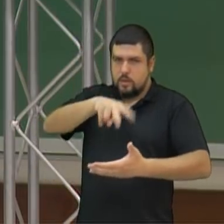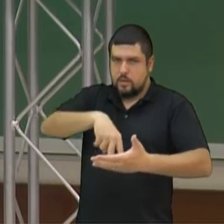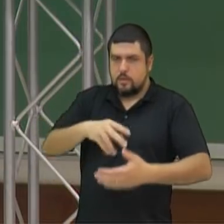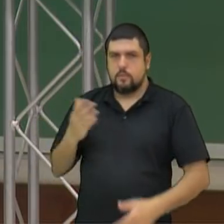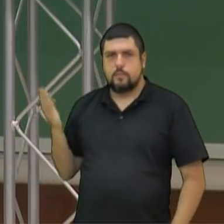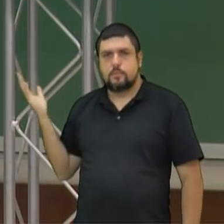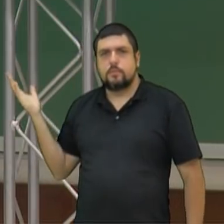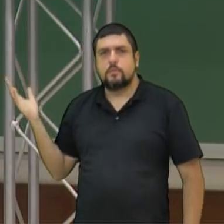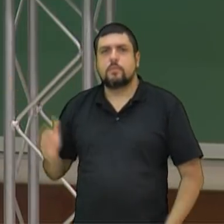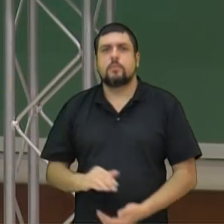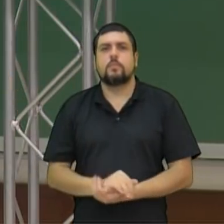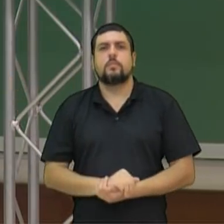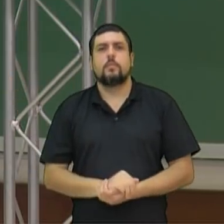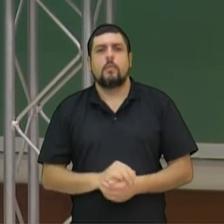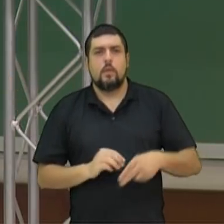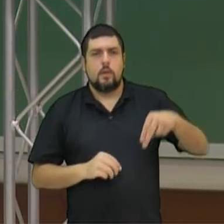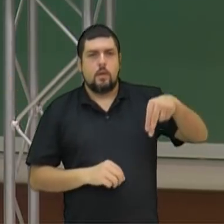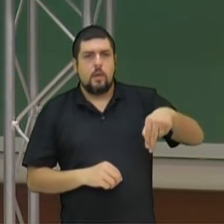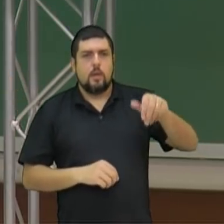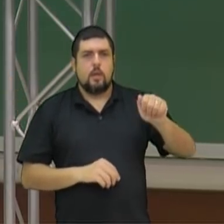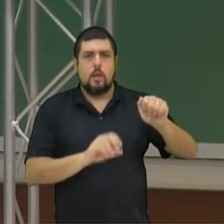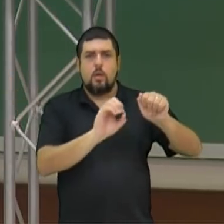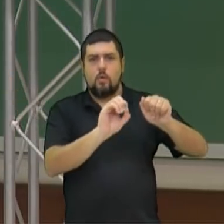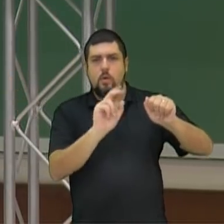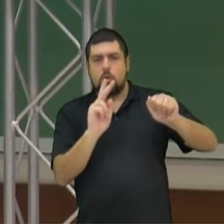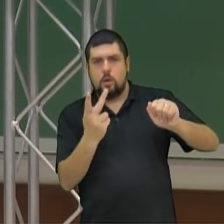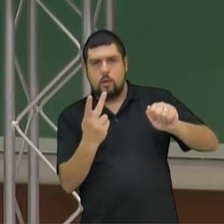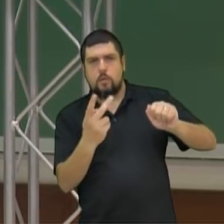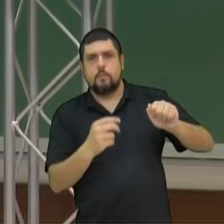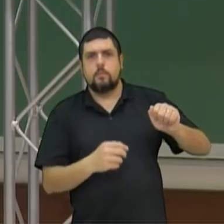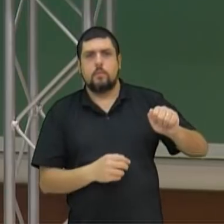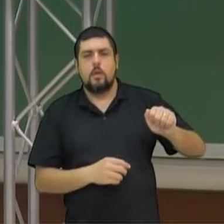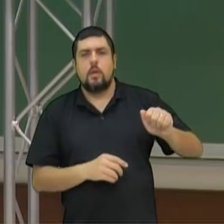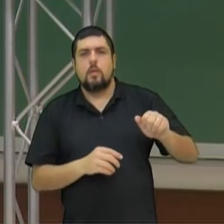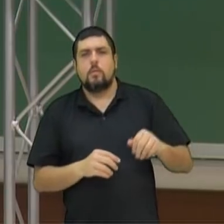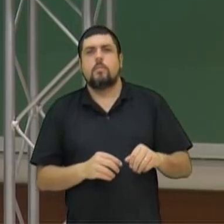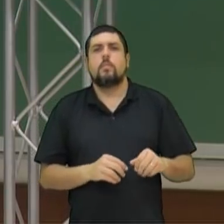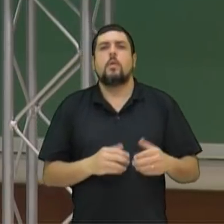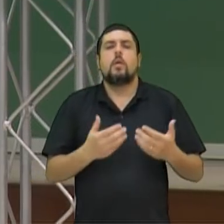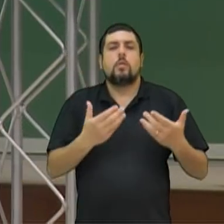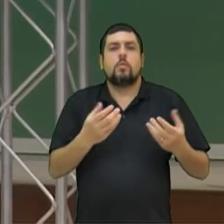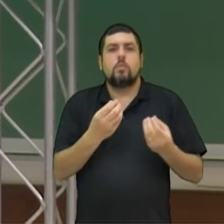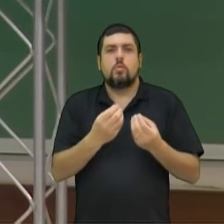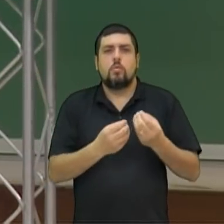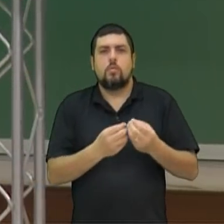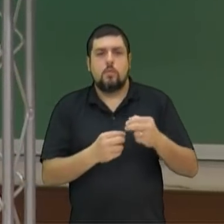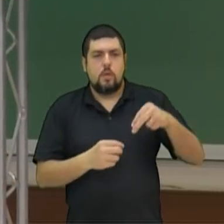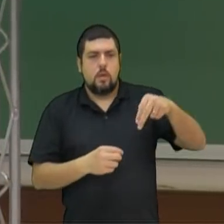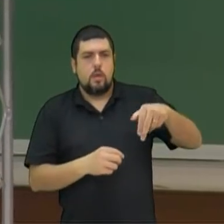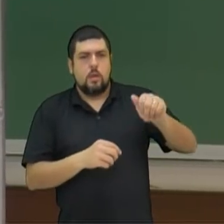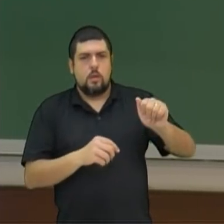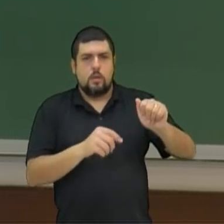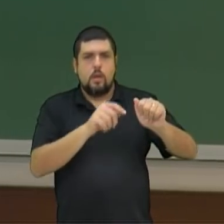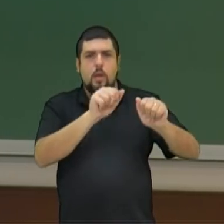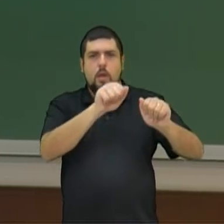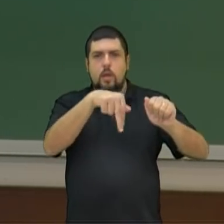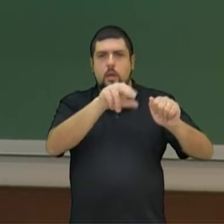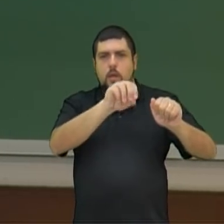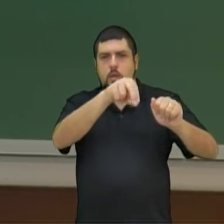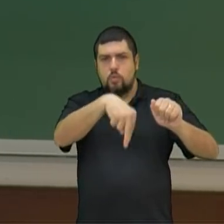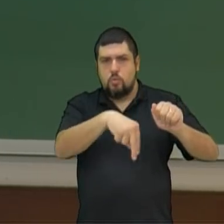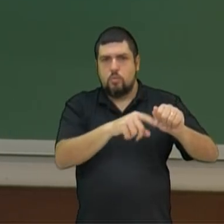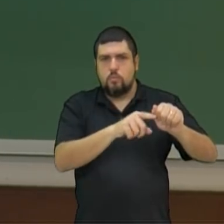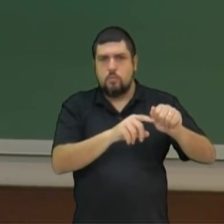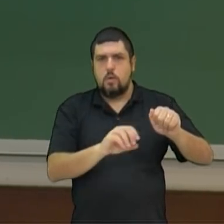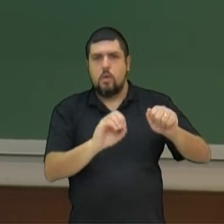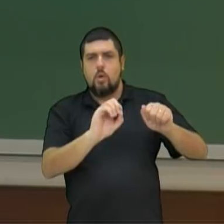NaOH. Esse aqui é o ânion, correto? Mistura em água, libera ânion, OH-. Se esse é o ânion, e isso aqui é uma